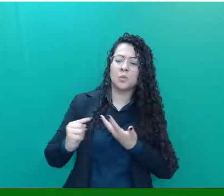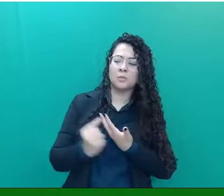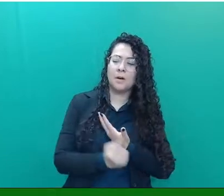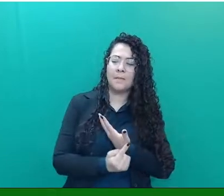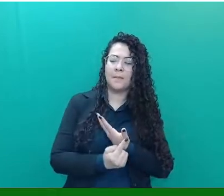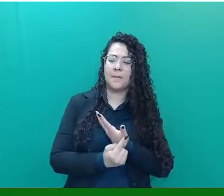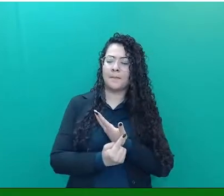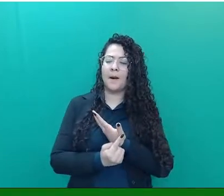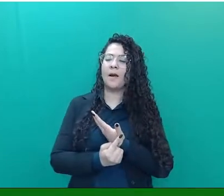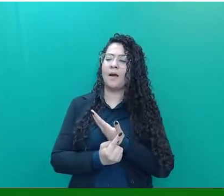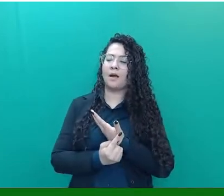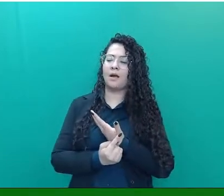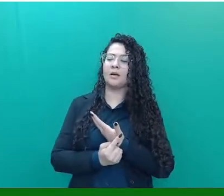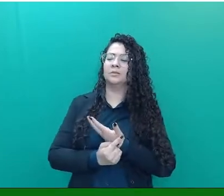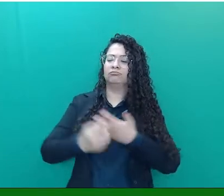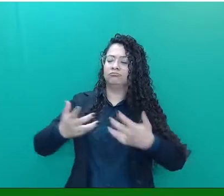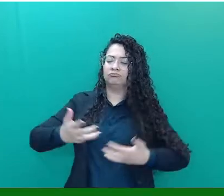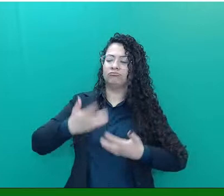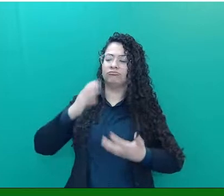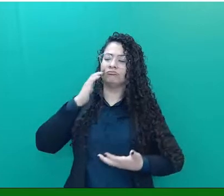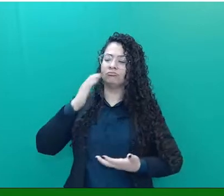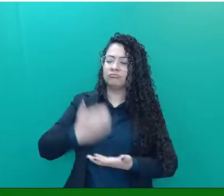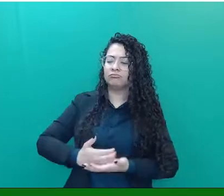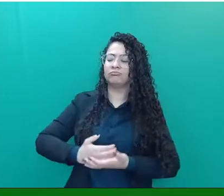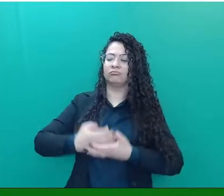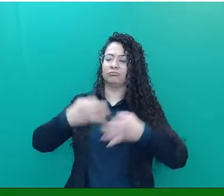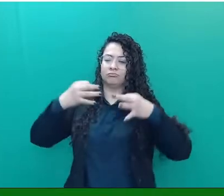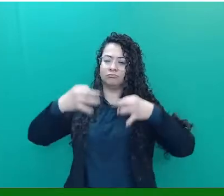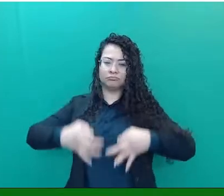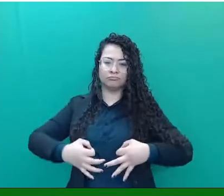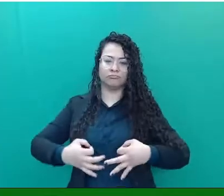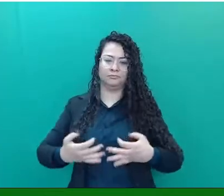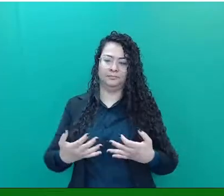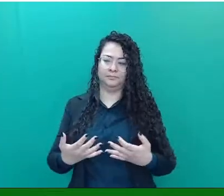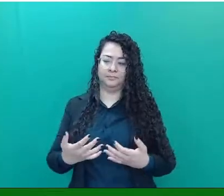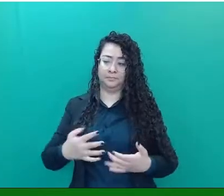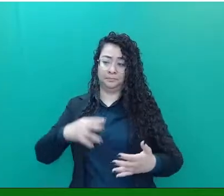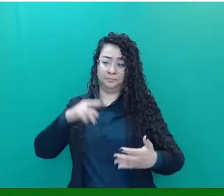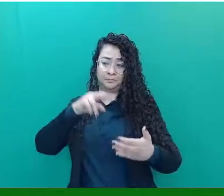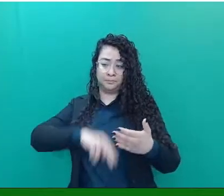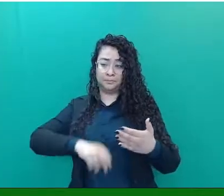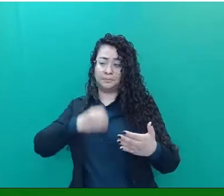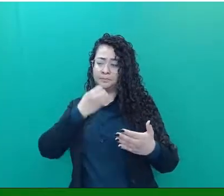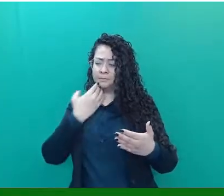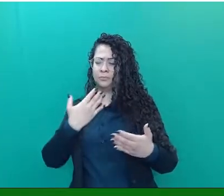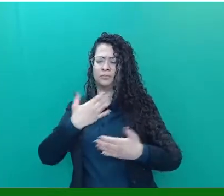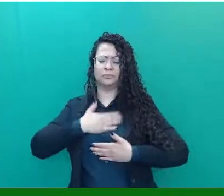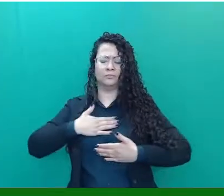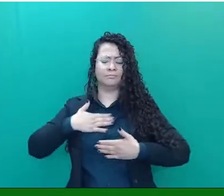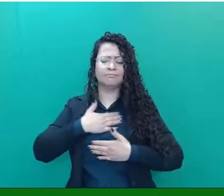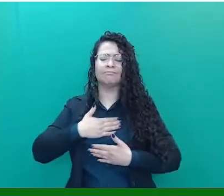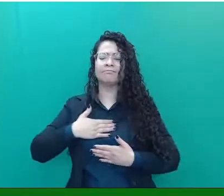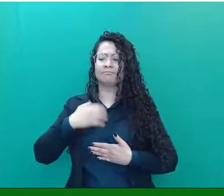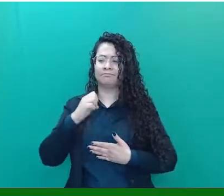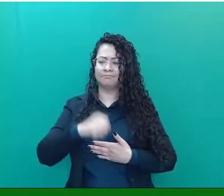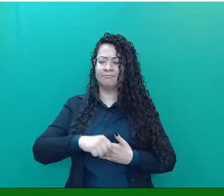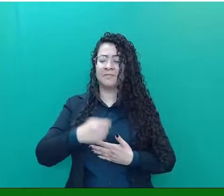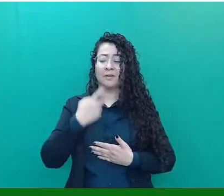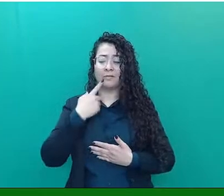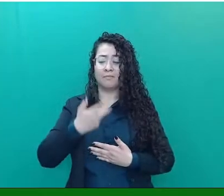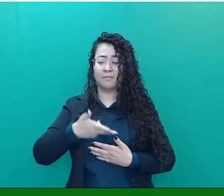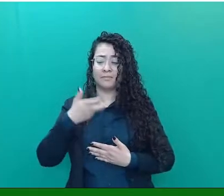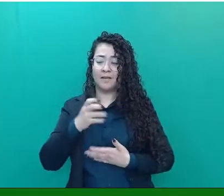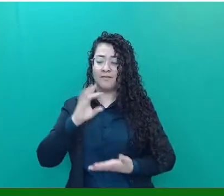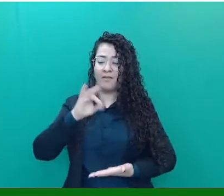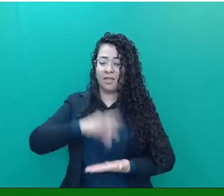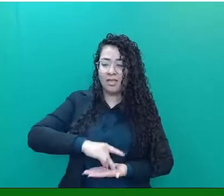mutuamente, portanto, é muito bom ver uma parceria como essa se concretizar num trabalho assim, né?